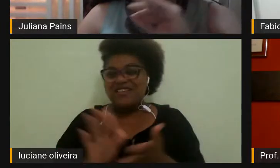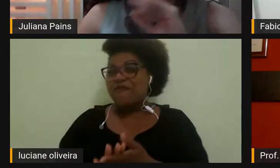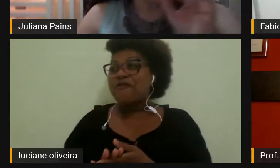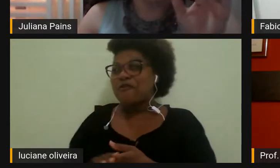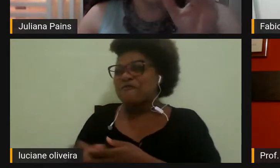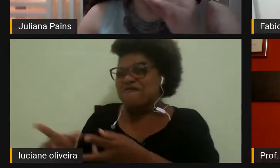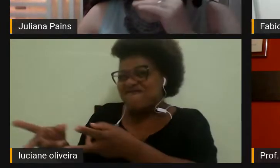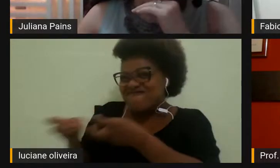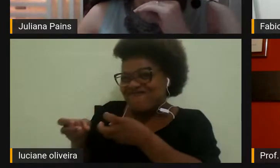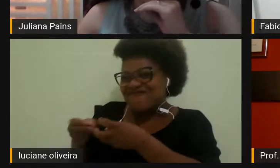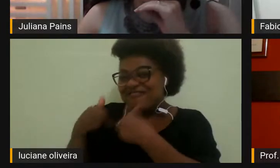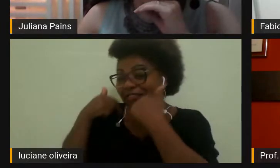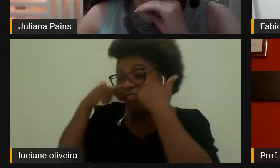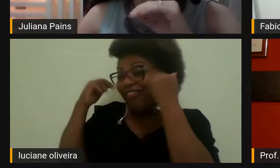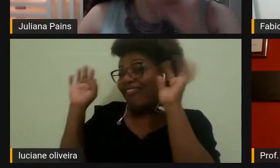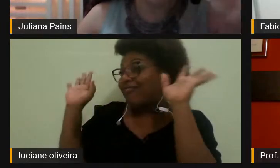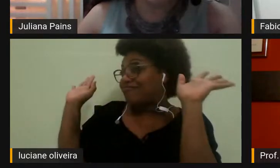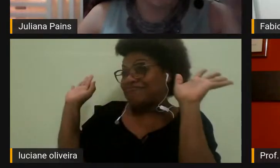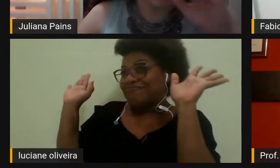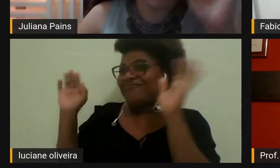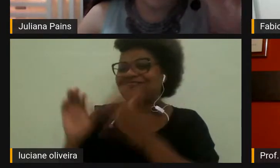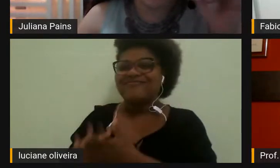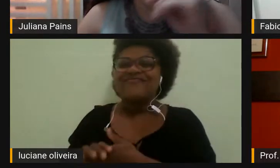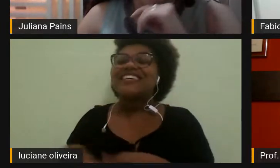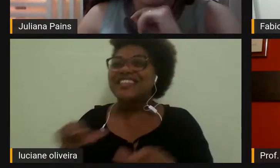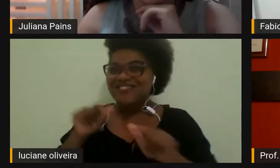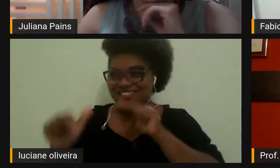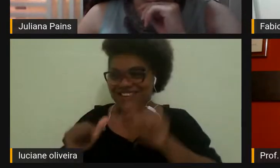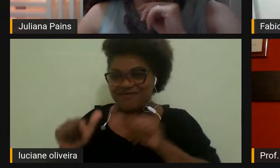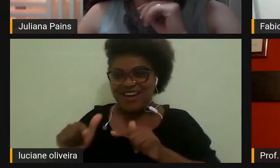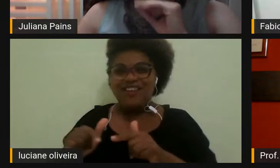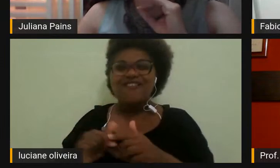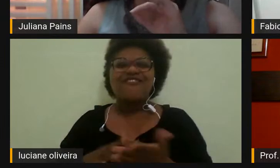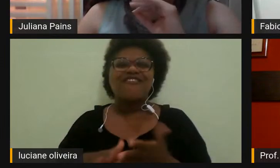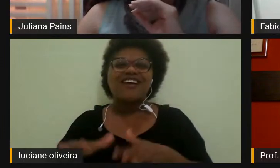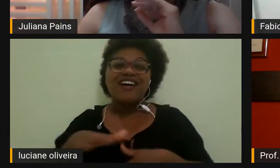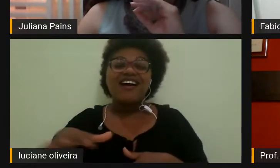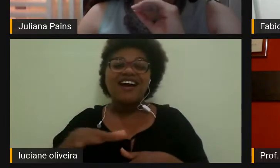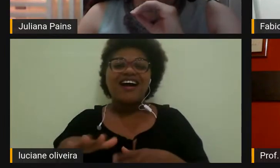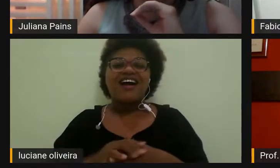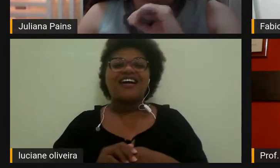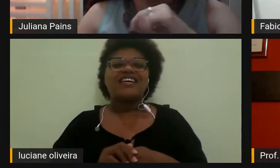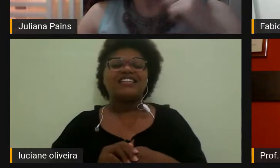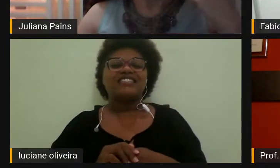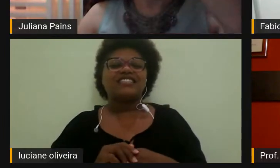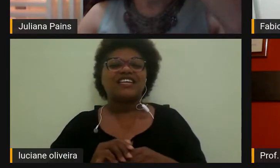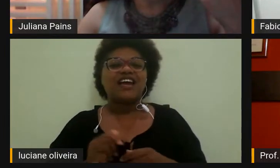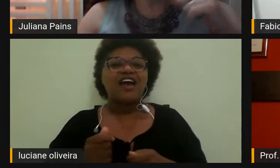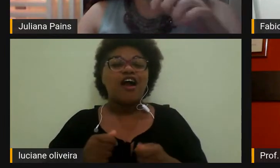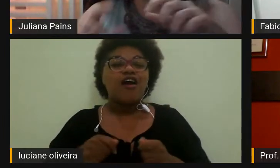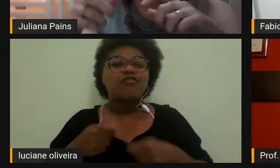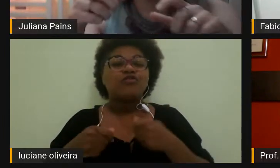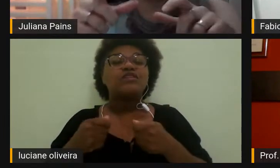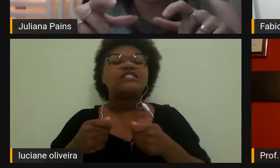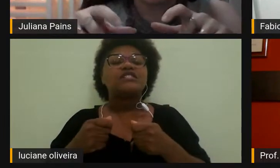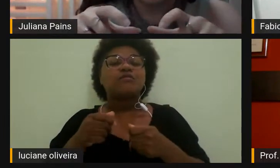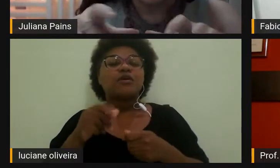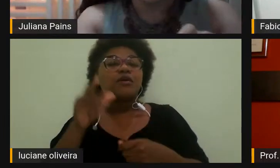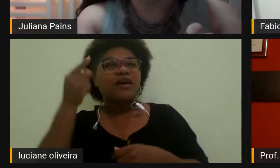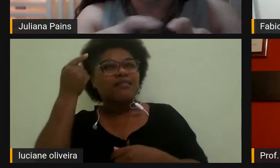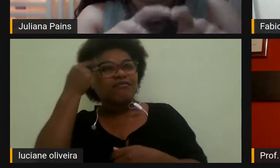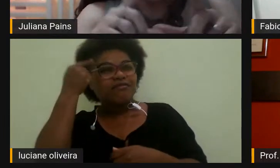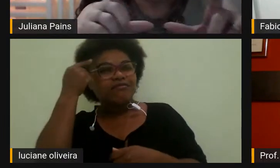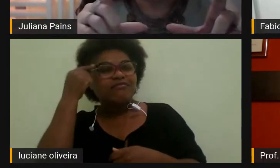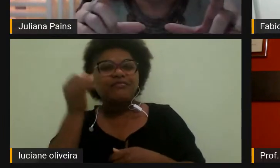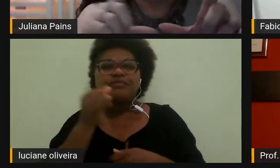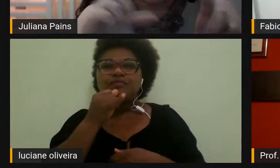essas de um pouco com meu lado que eu trabalho na área de automação e deixar 4.0 e tudo mais porque eu quero entender o seguinte uma coisa que eu percebi